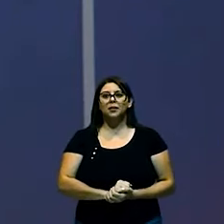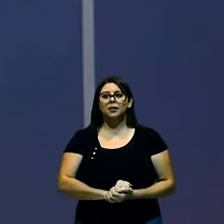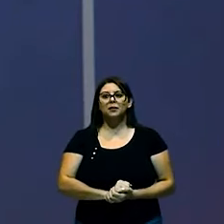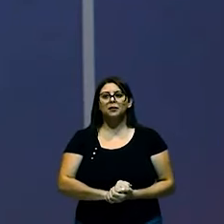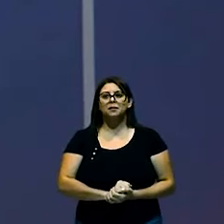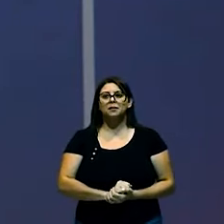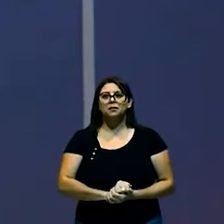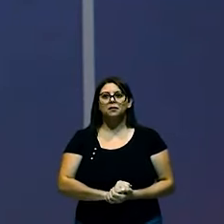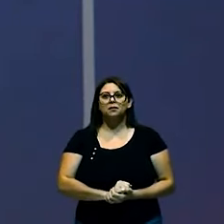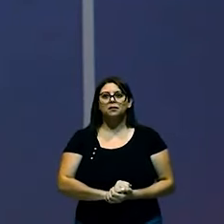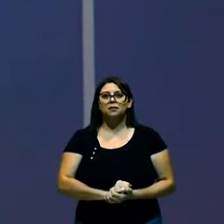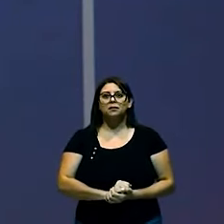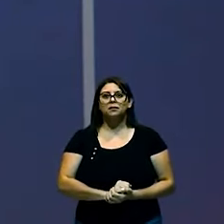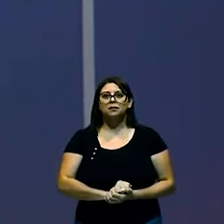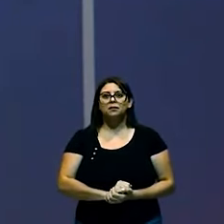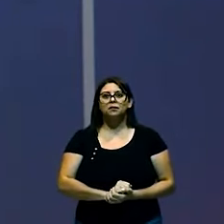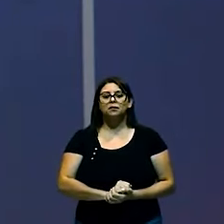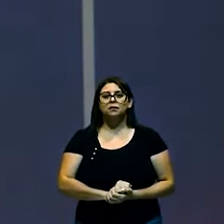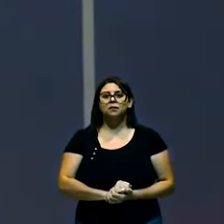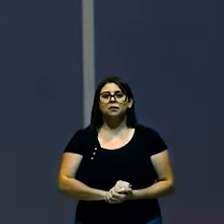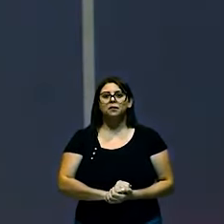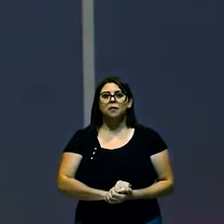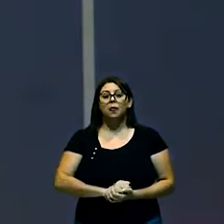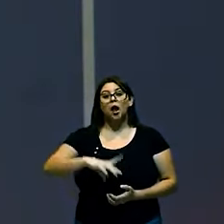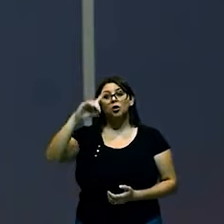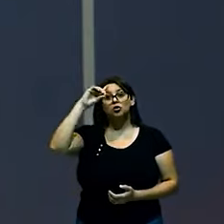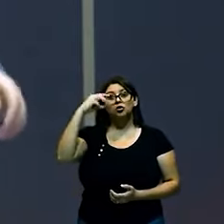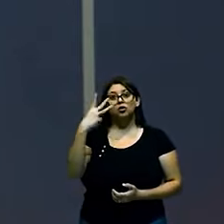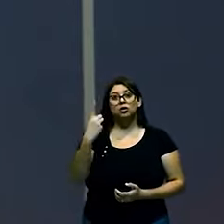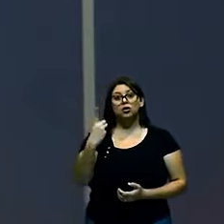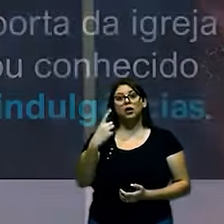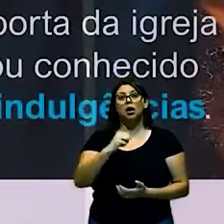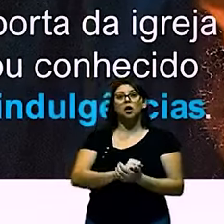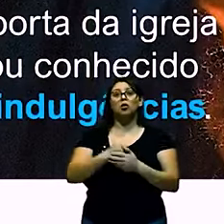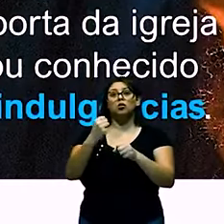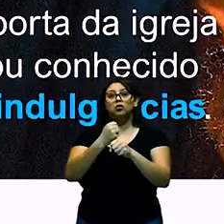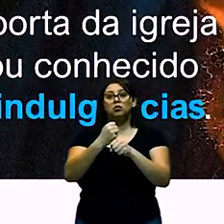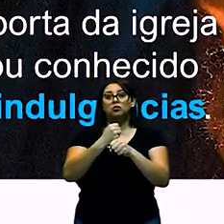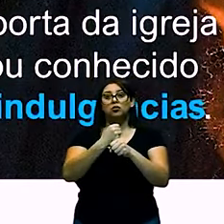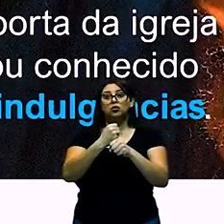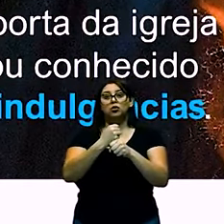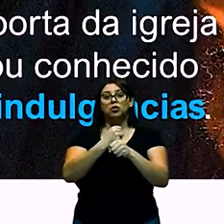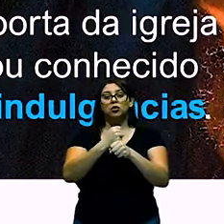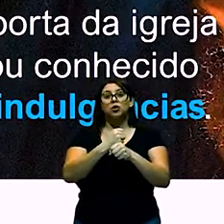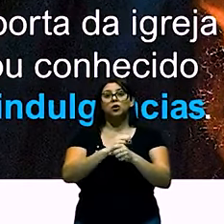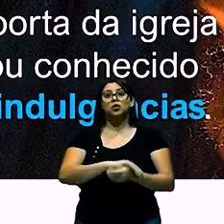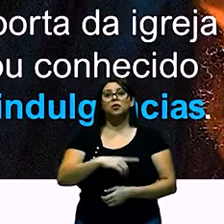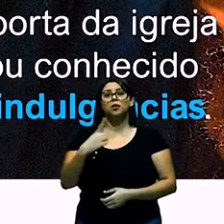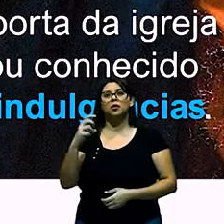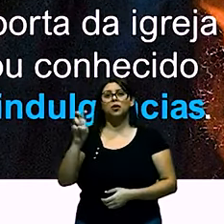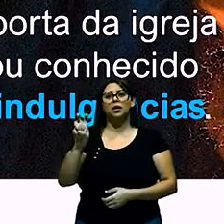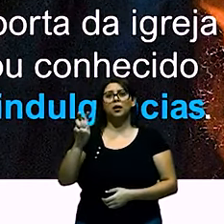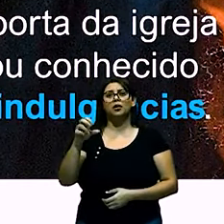aquilo então foi a gota d'água para o dia 31 de outubro de 1517, Lutero então